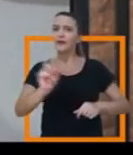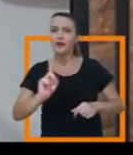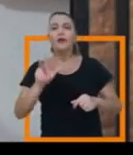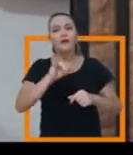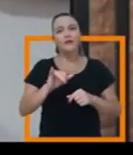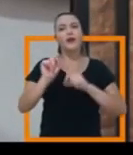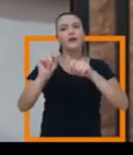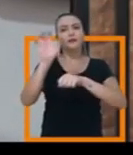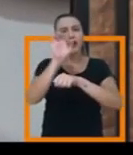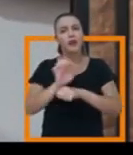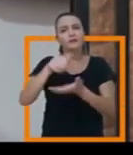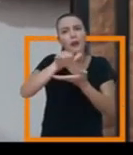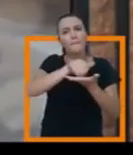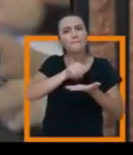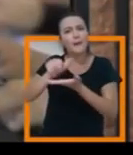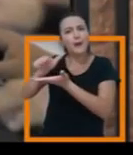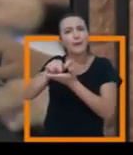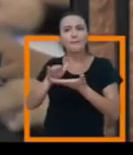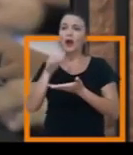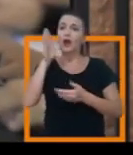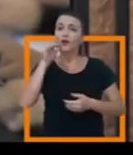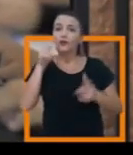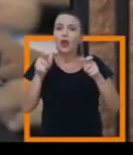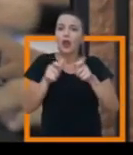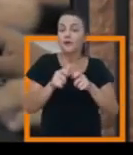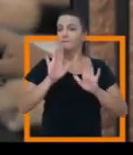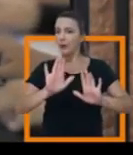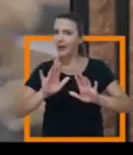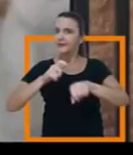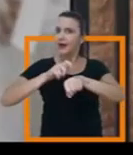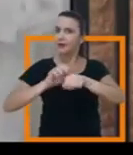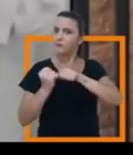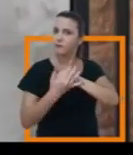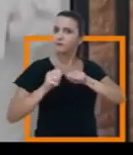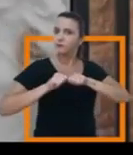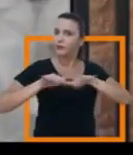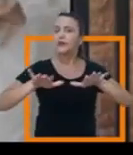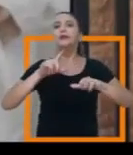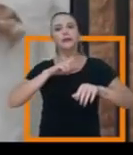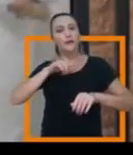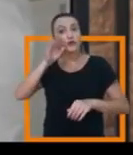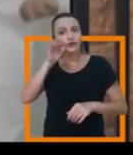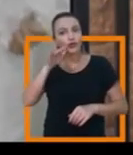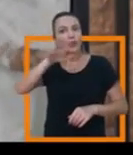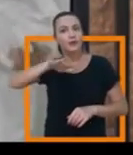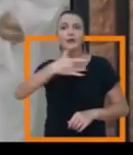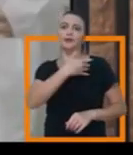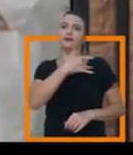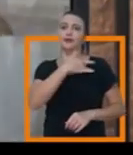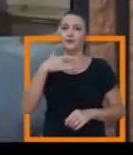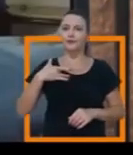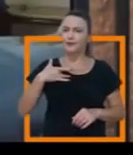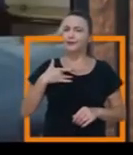eles não trabalham e por isso vão diminuir o Estado para demitir milhares de funcionários. Mas na hora de enfrentar o Covid, lá estavam os